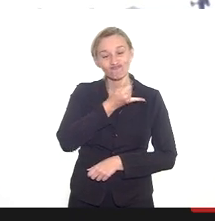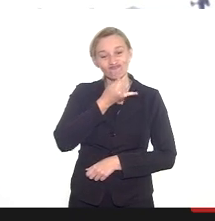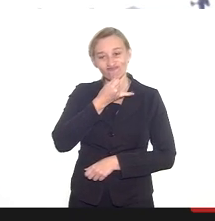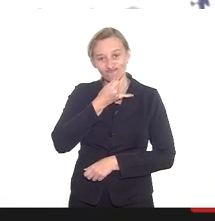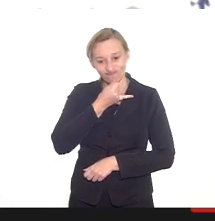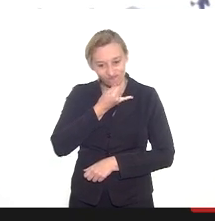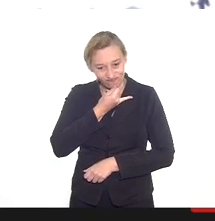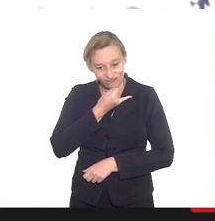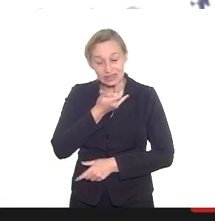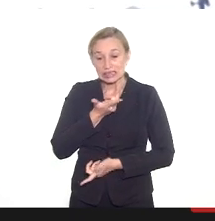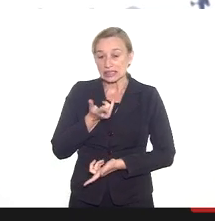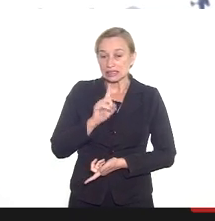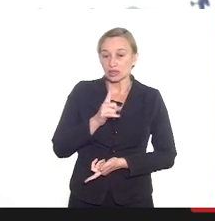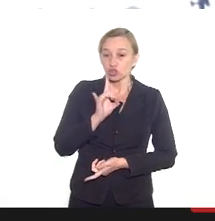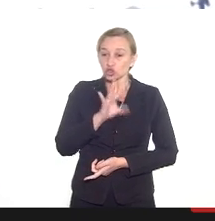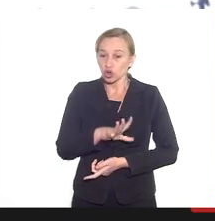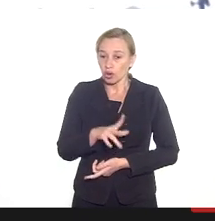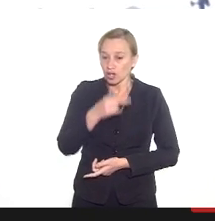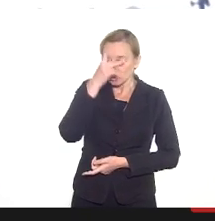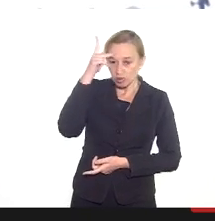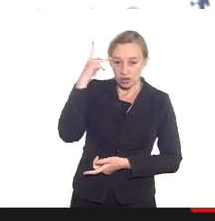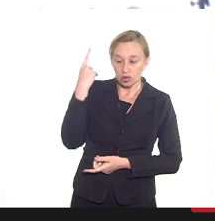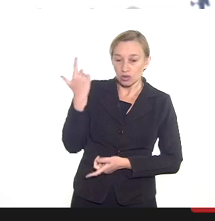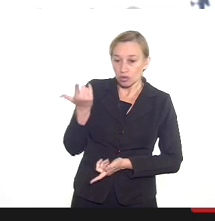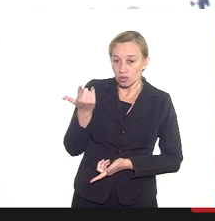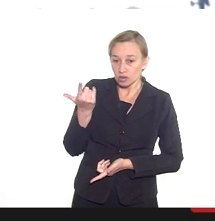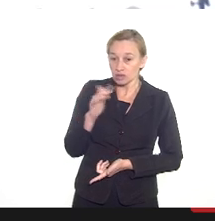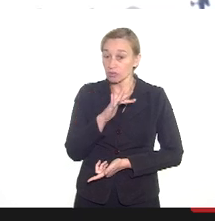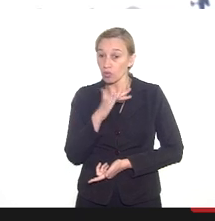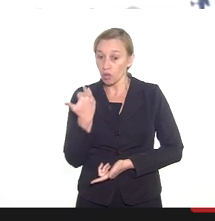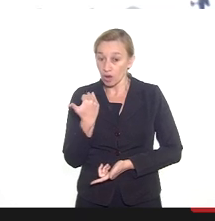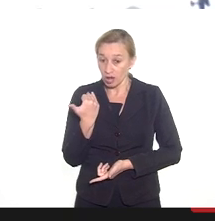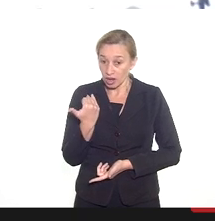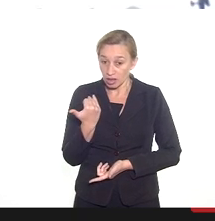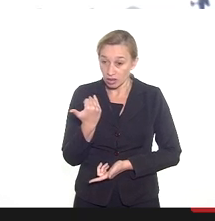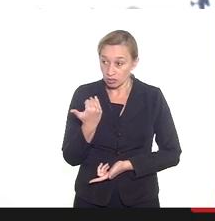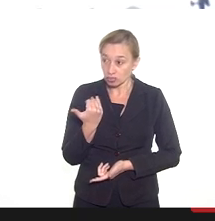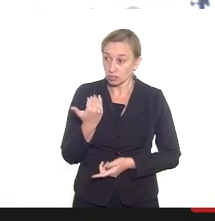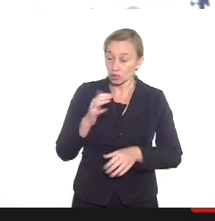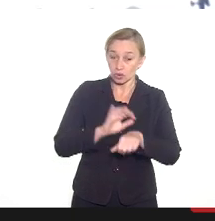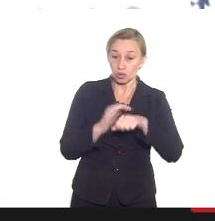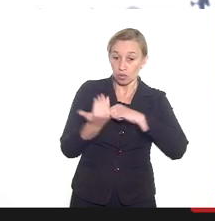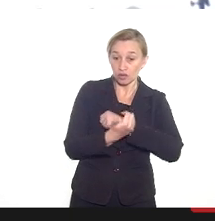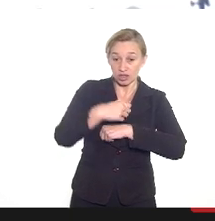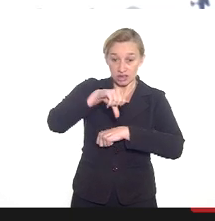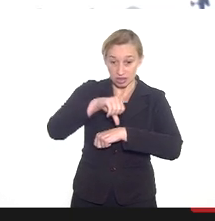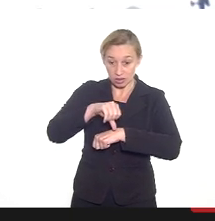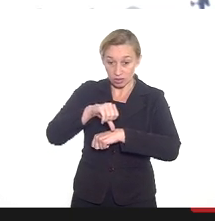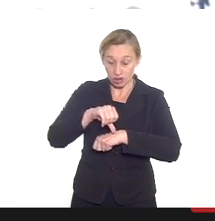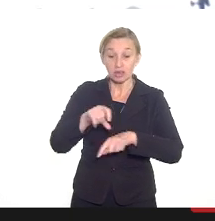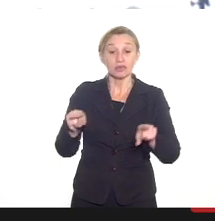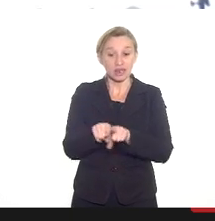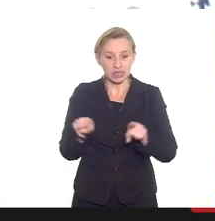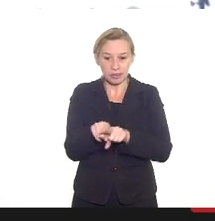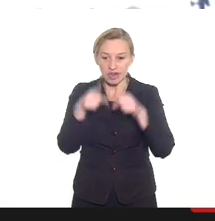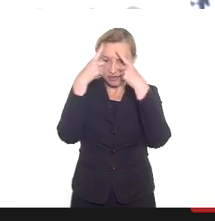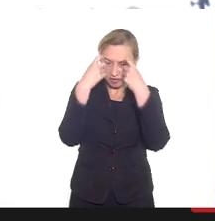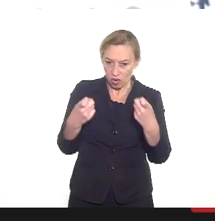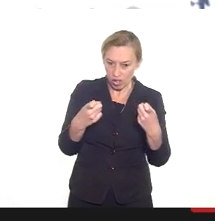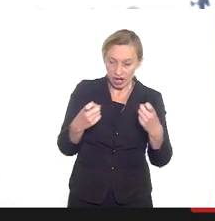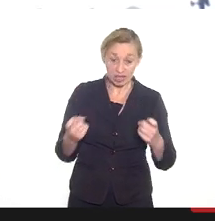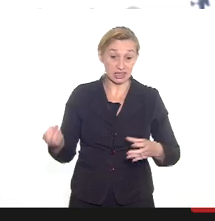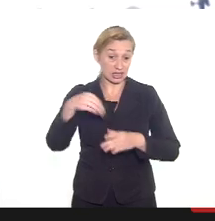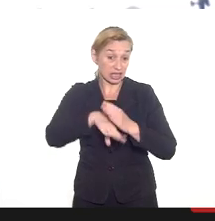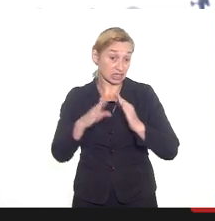lamentando não só as vítimas do Covid-19, mas, sobretudo, as vítimas de violência doméstica,